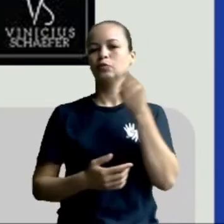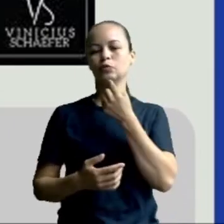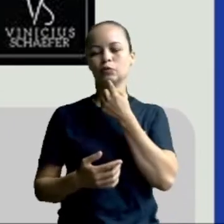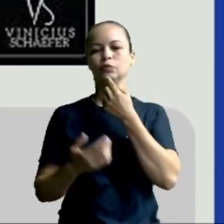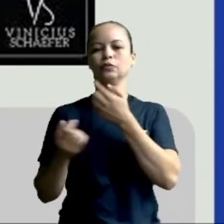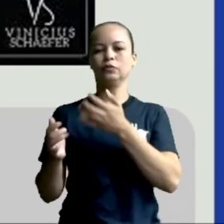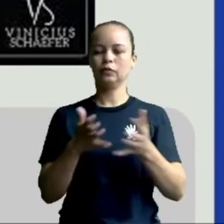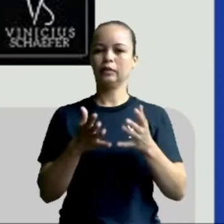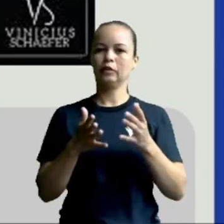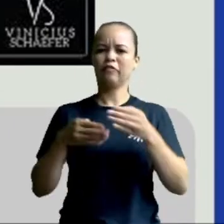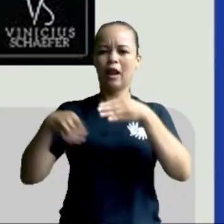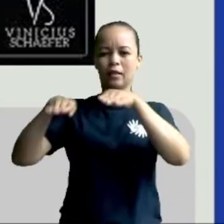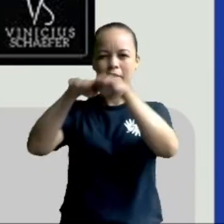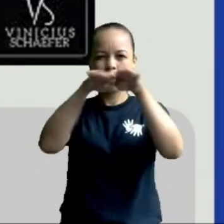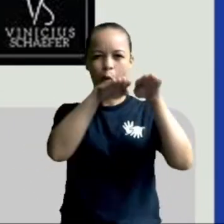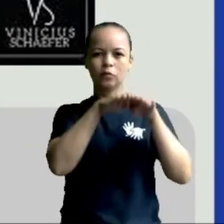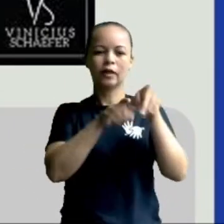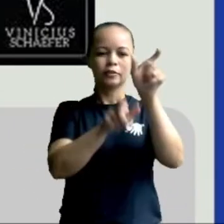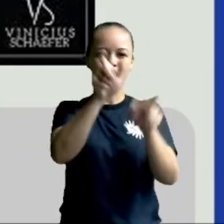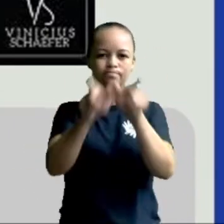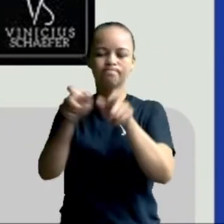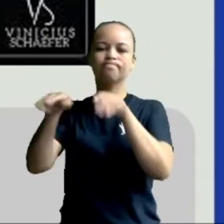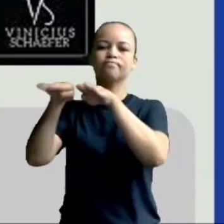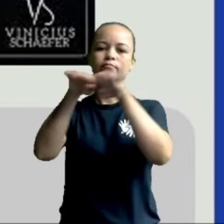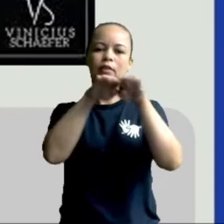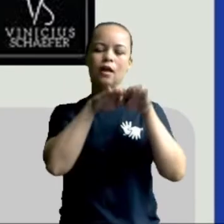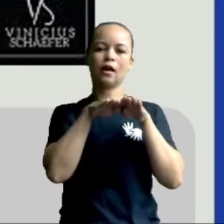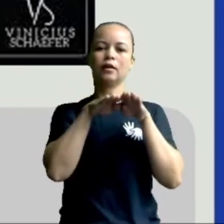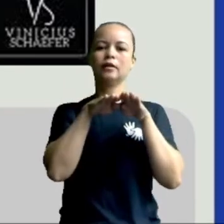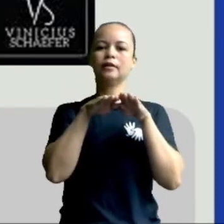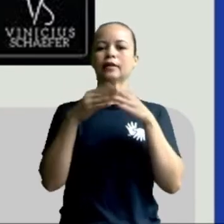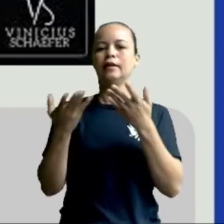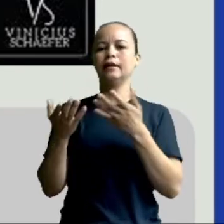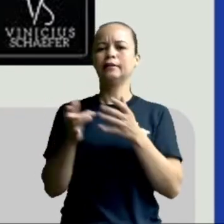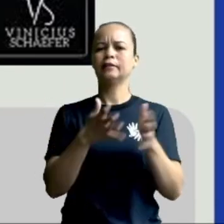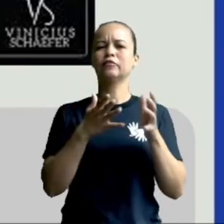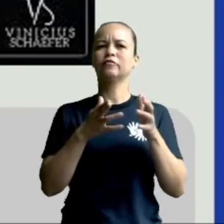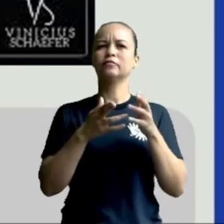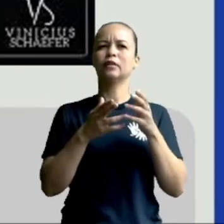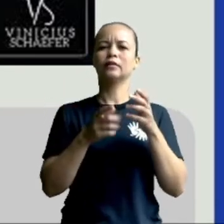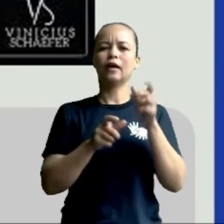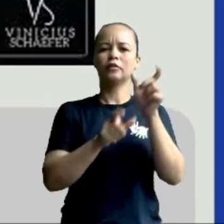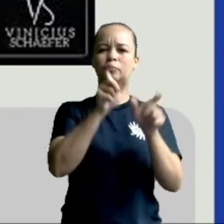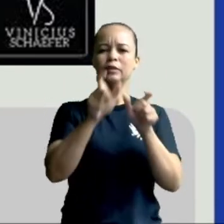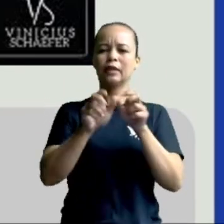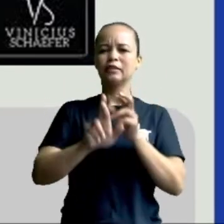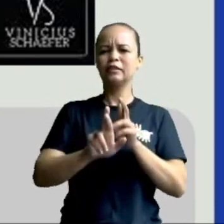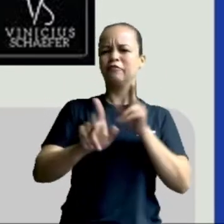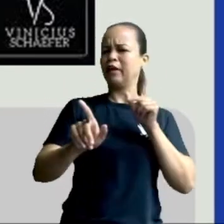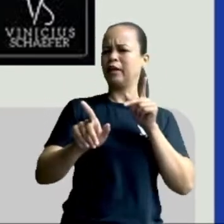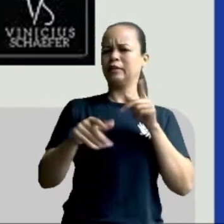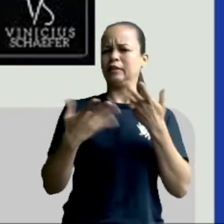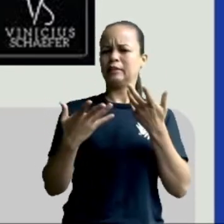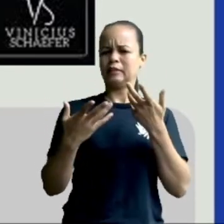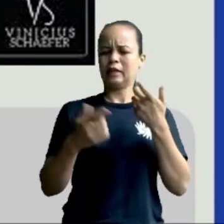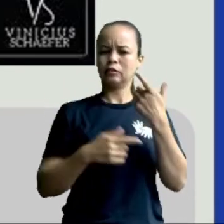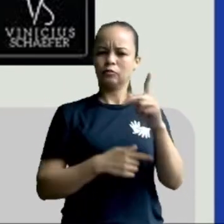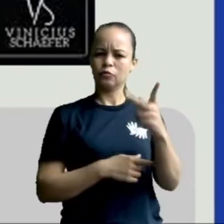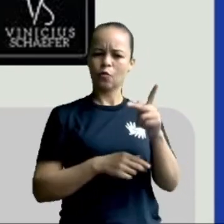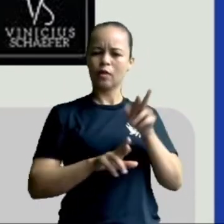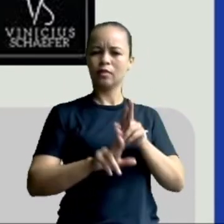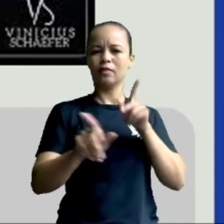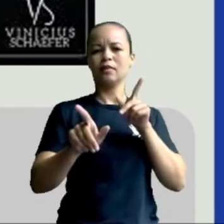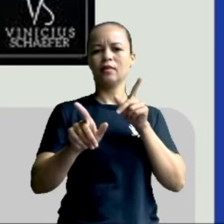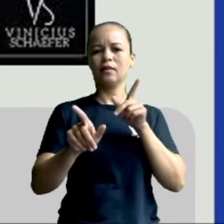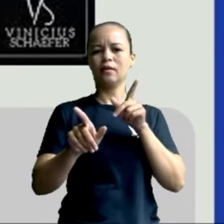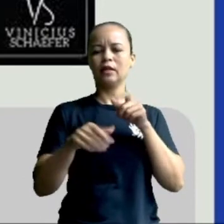somos iguais. Quando a gente fala de equidade, é tratar os diferentes na medida das suas diferenças para que garantam,